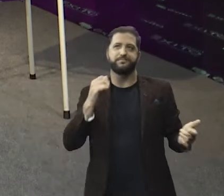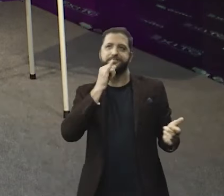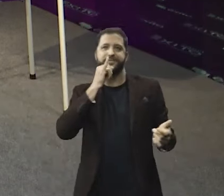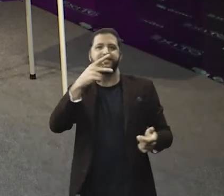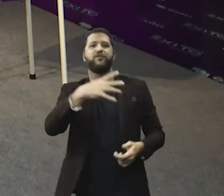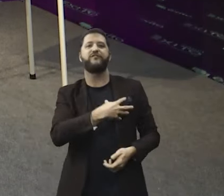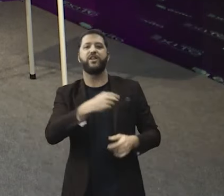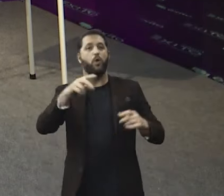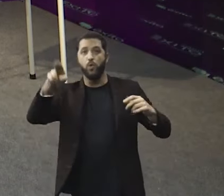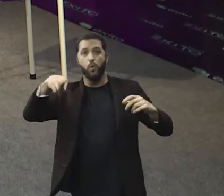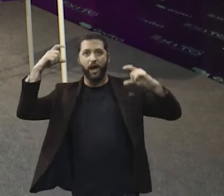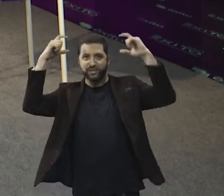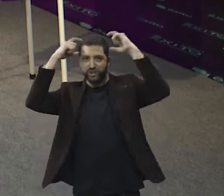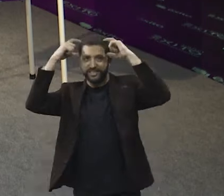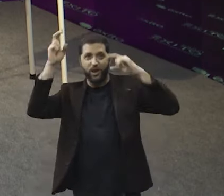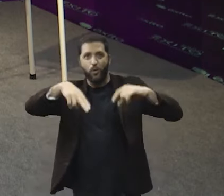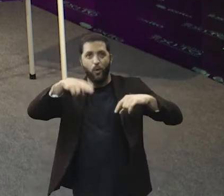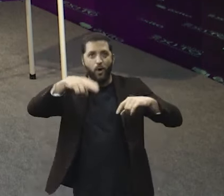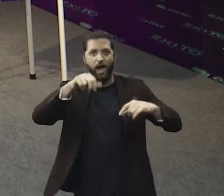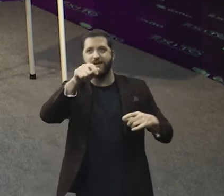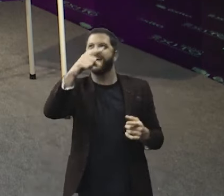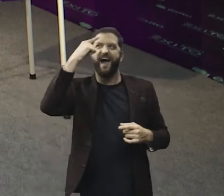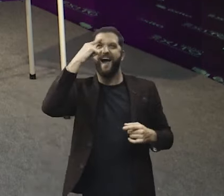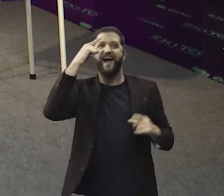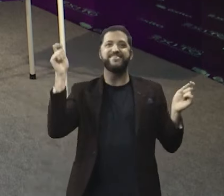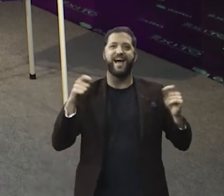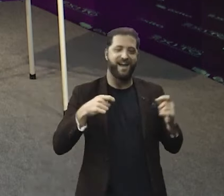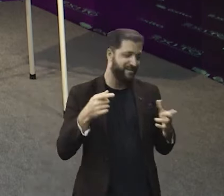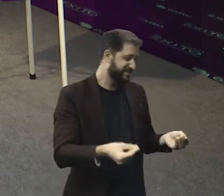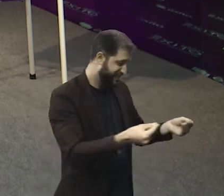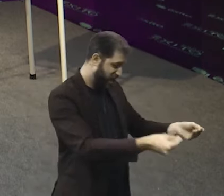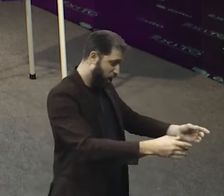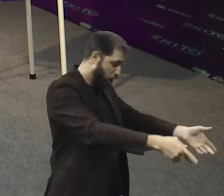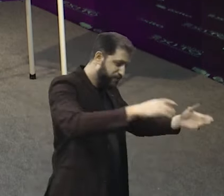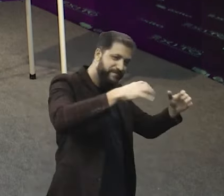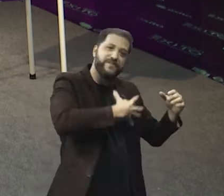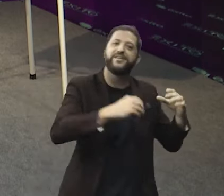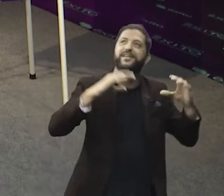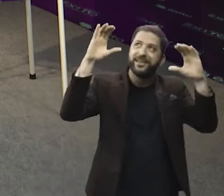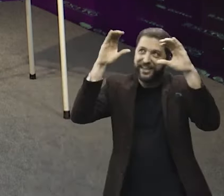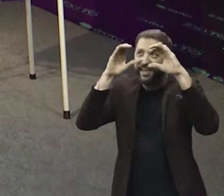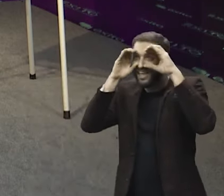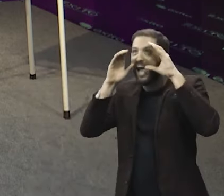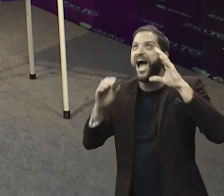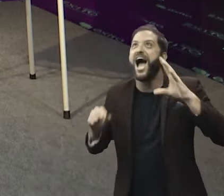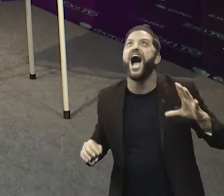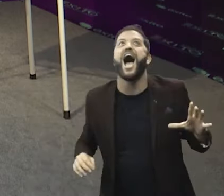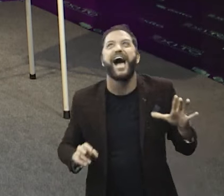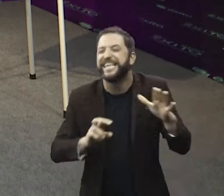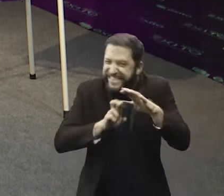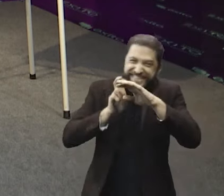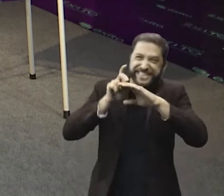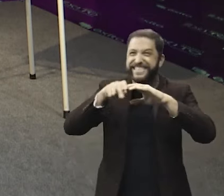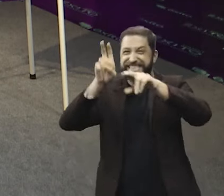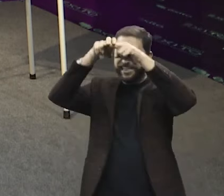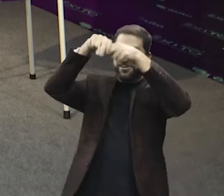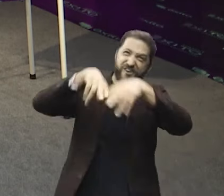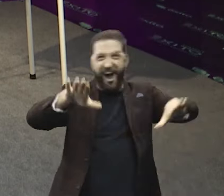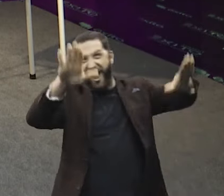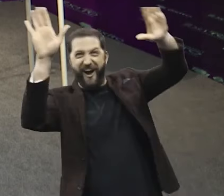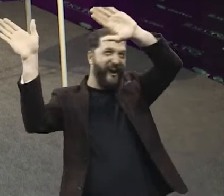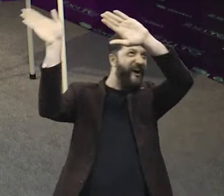Disney aí você por meio do metavers vai botar um oclinho o filhinho vai lá ó todos os o a montanha russa vai brincar e ó